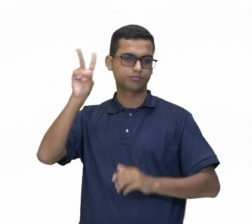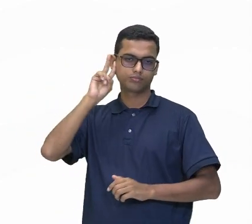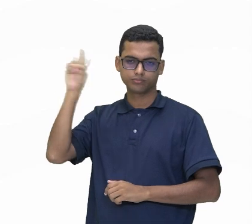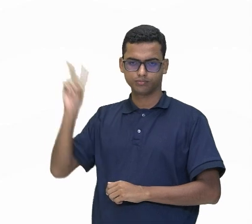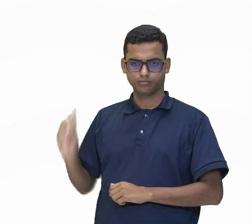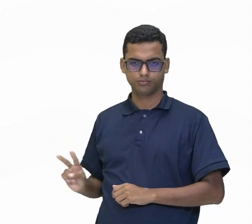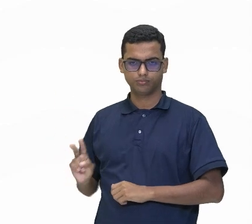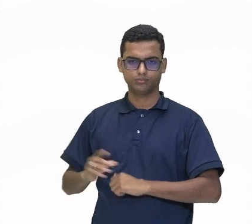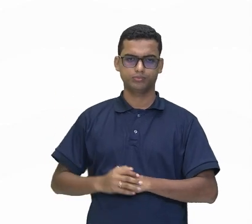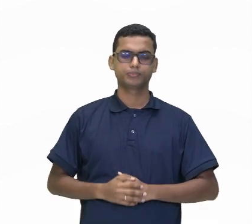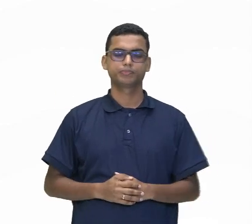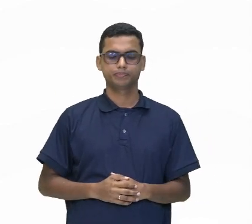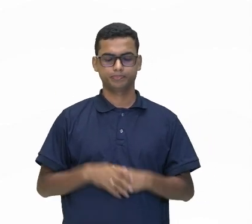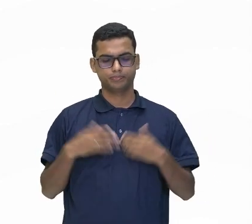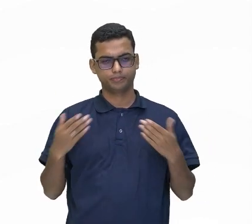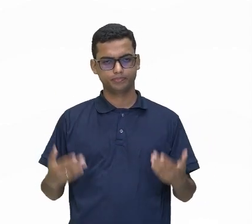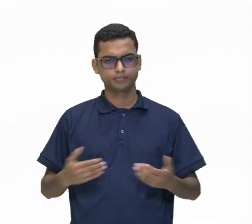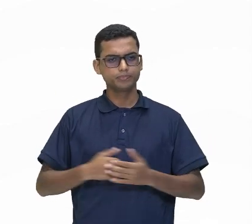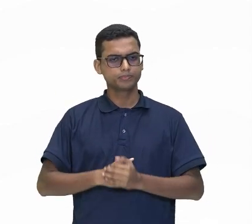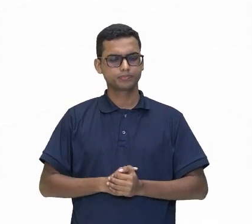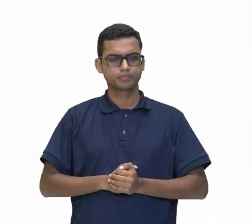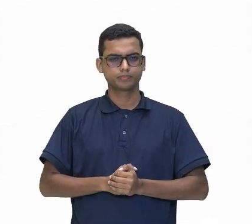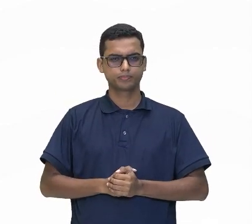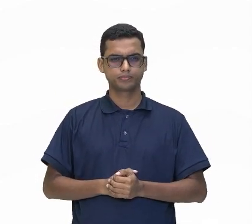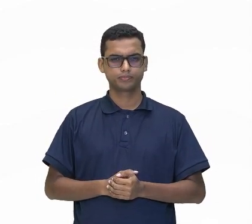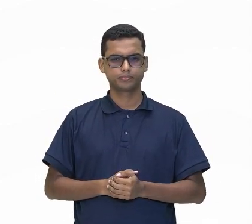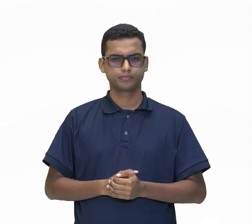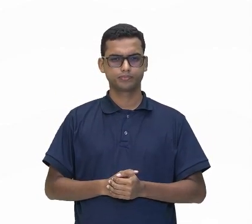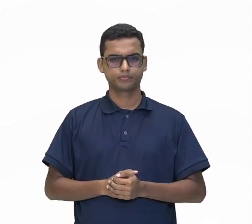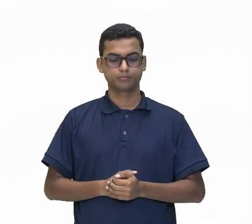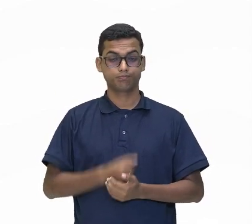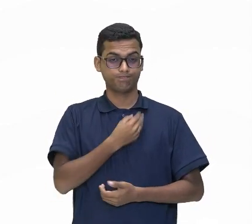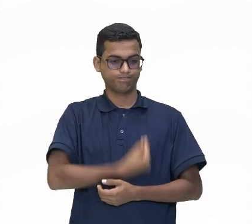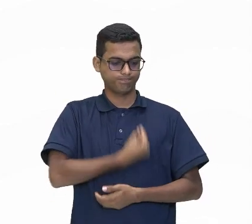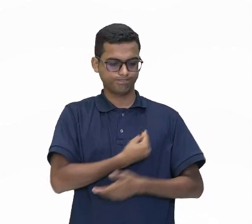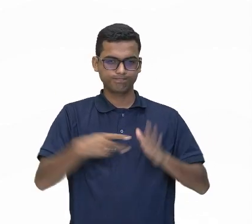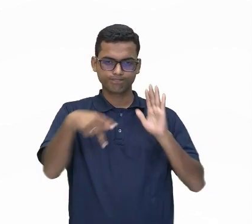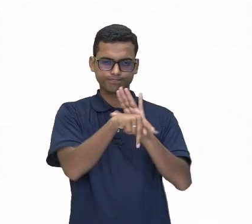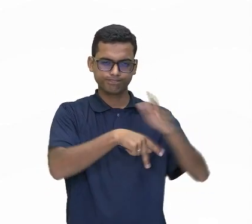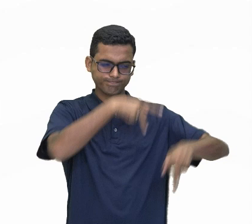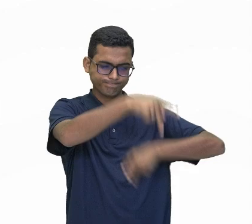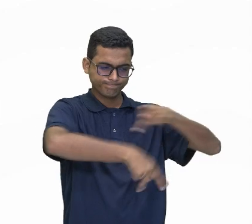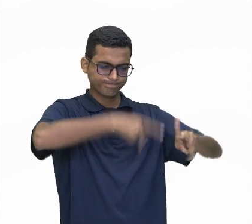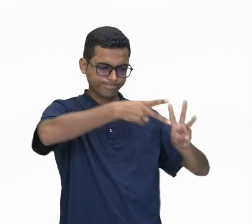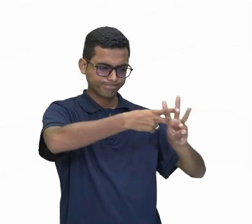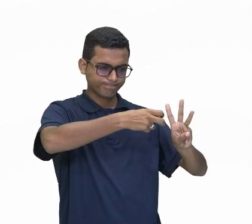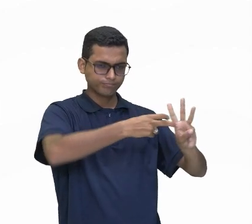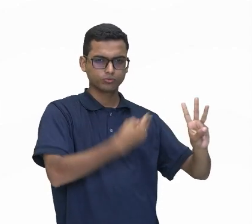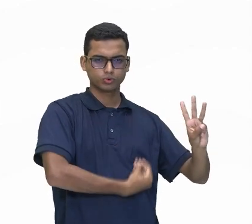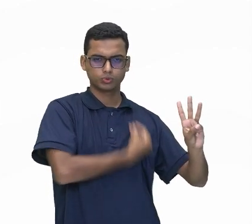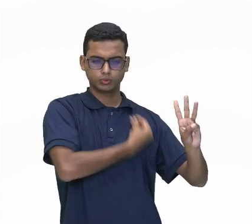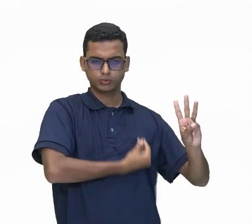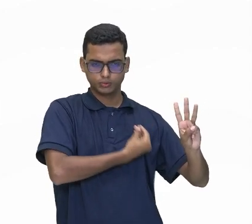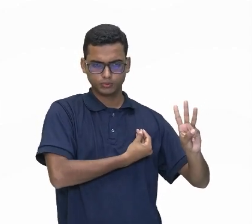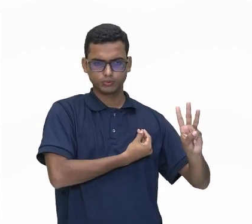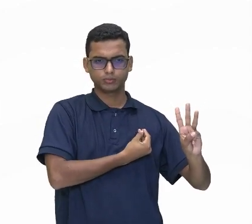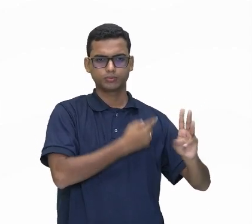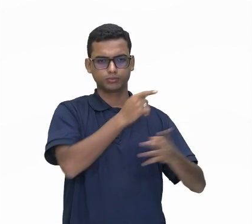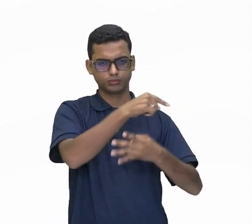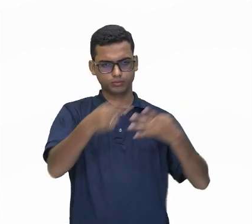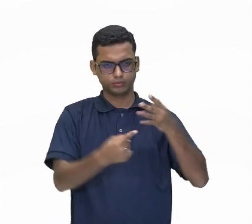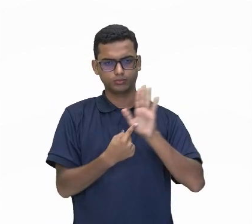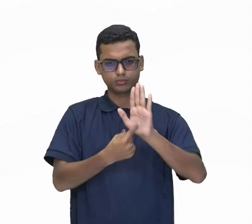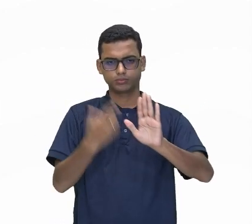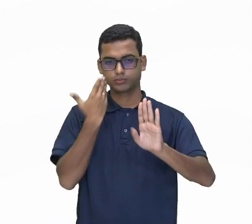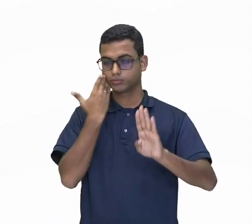que não tudo é a vida dos povos que está ali. Esses 4 pontos que foram